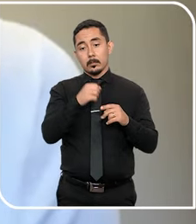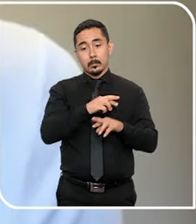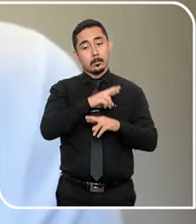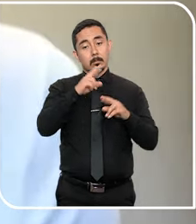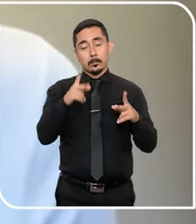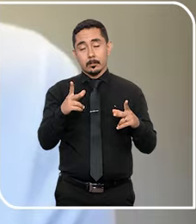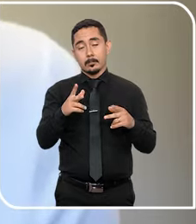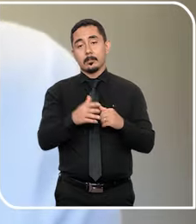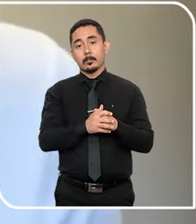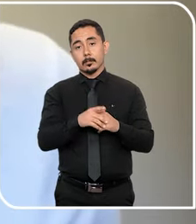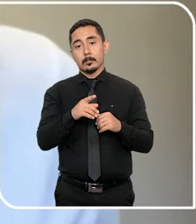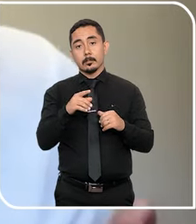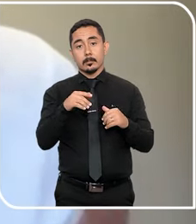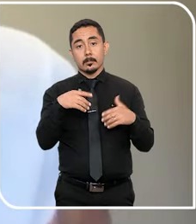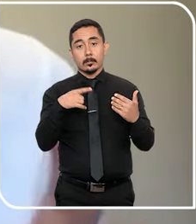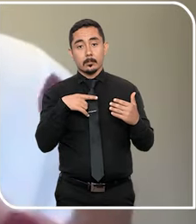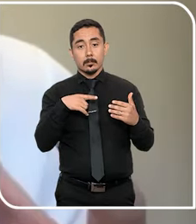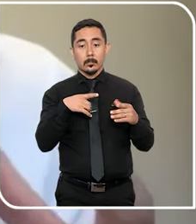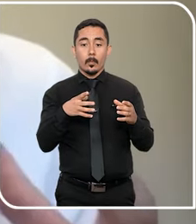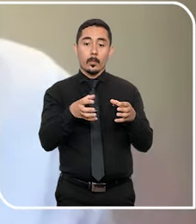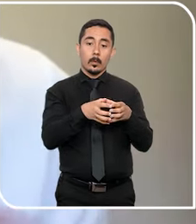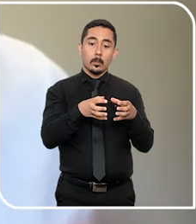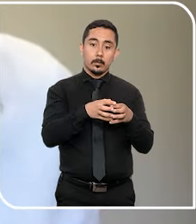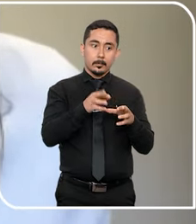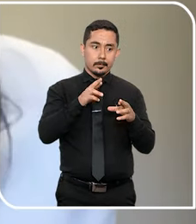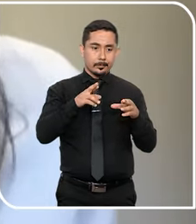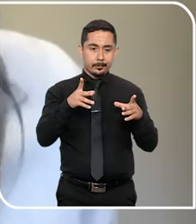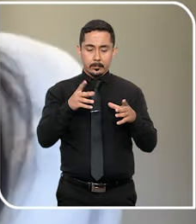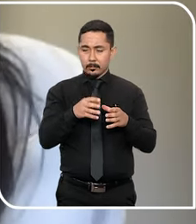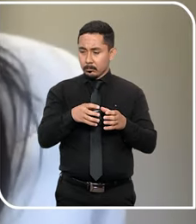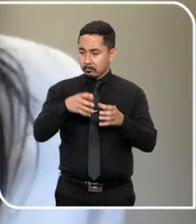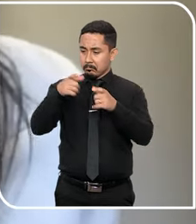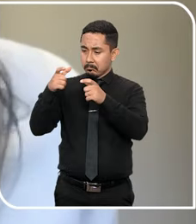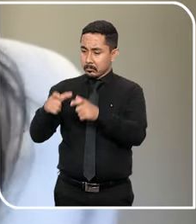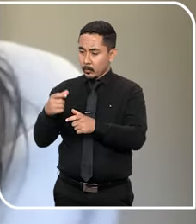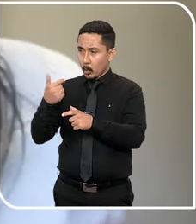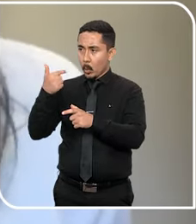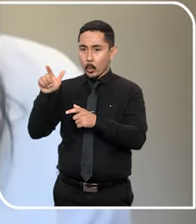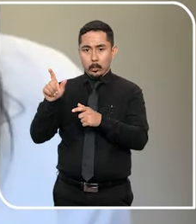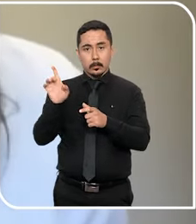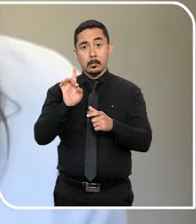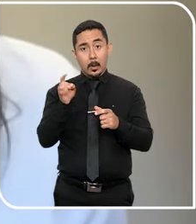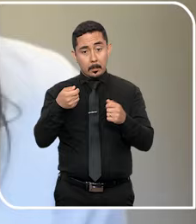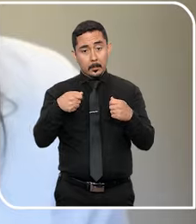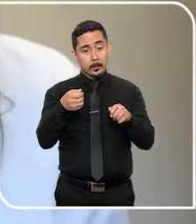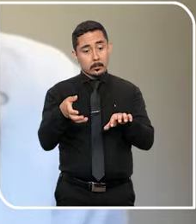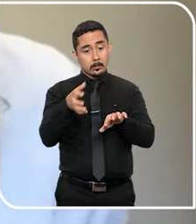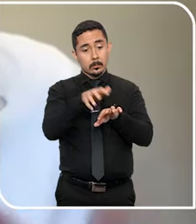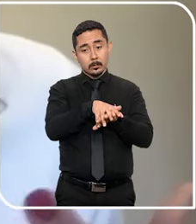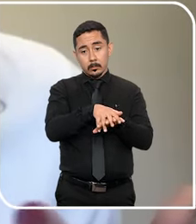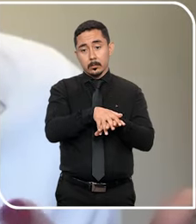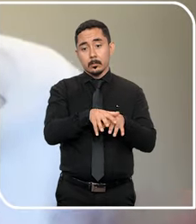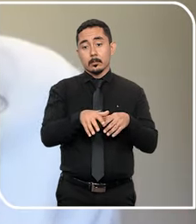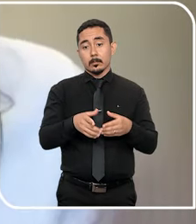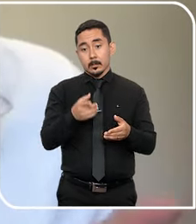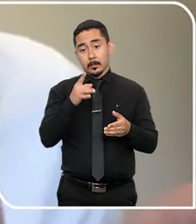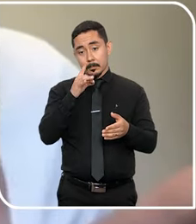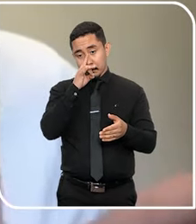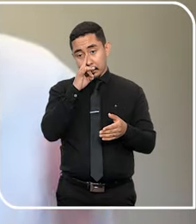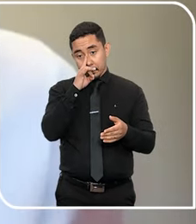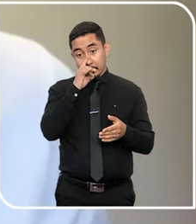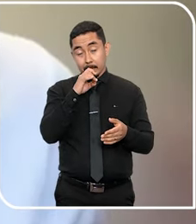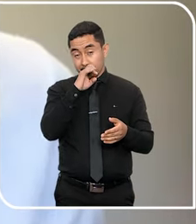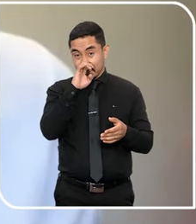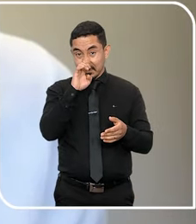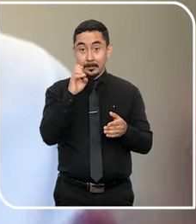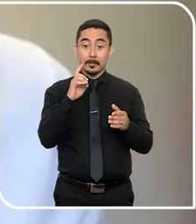com diverso então você não não pega um grupo que é diferente e põe num espaço diferente você tem que integrar então a gente ainda passou